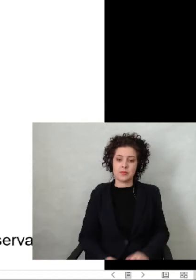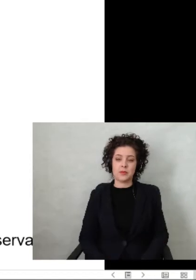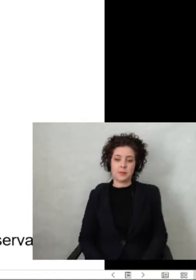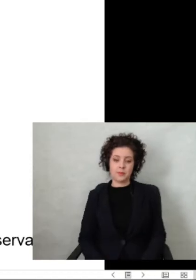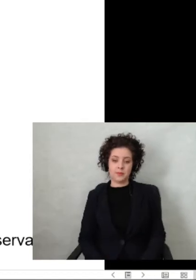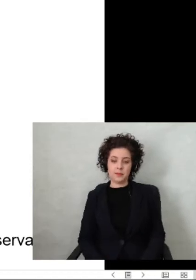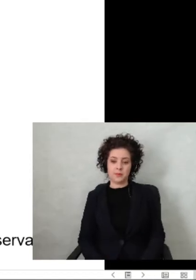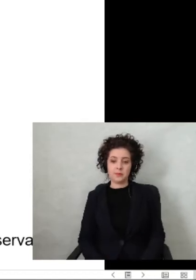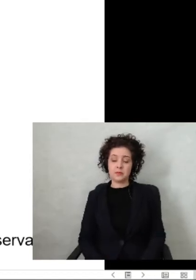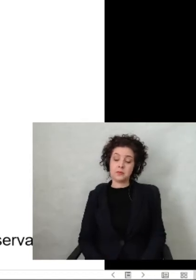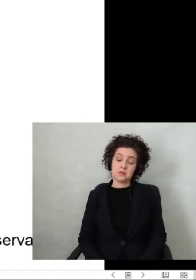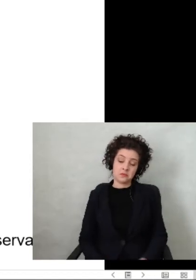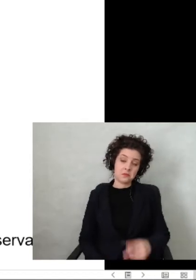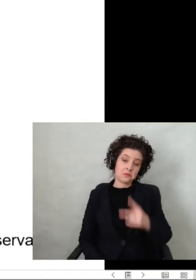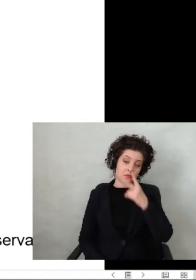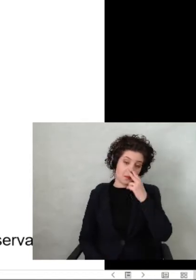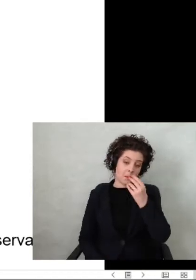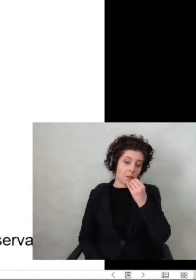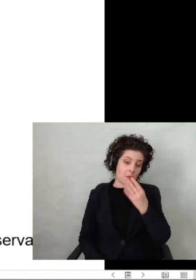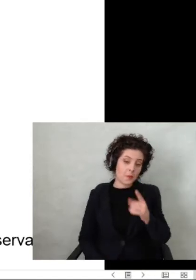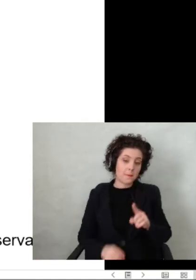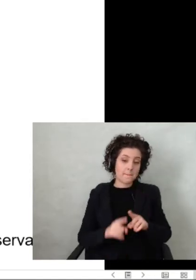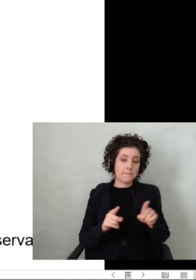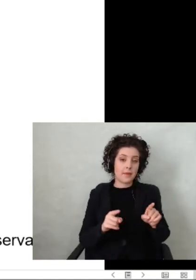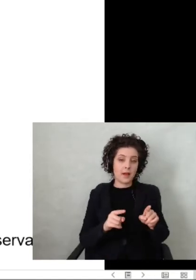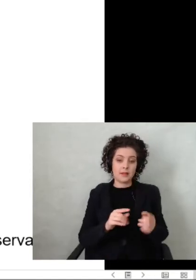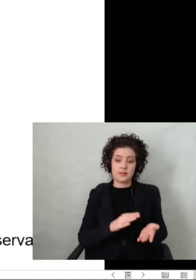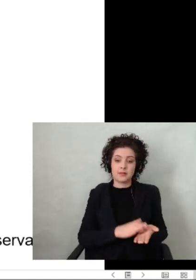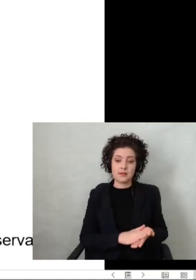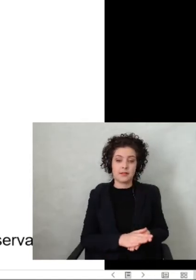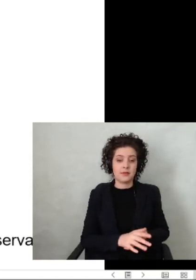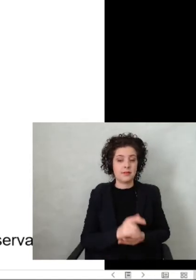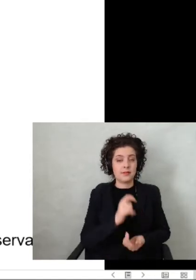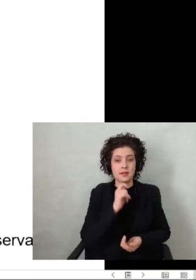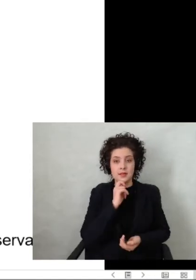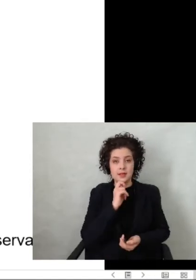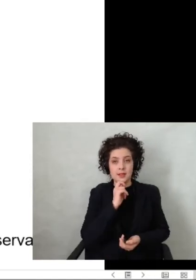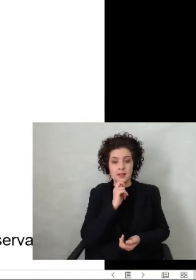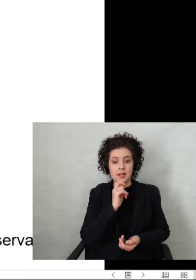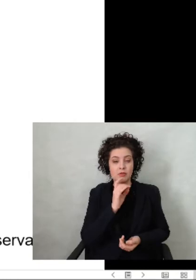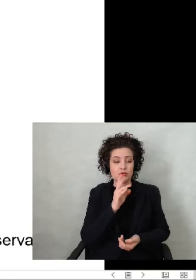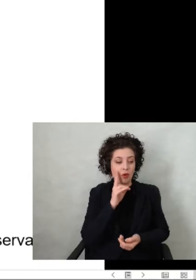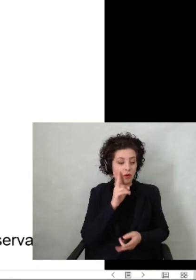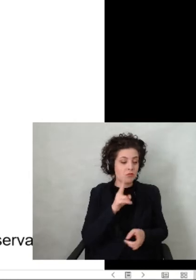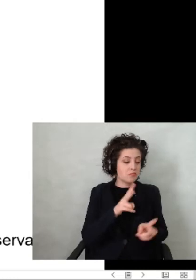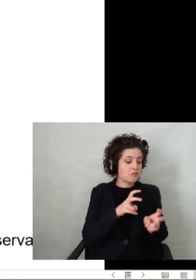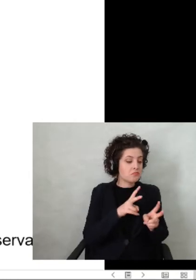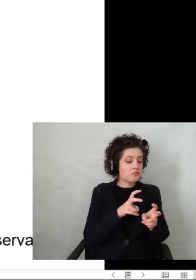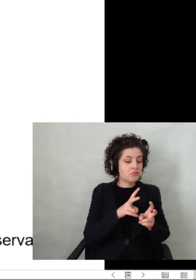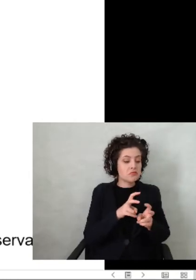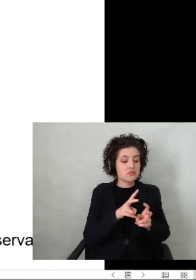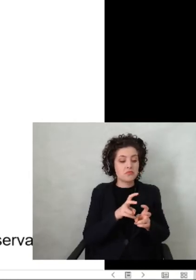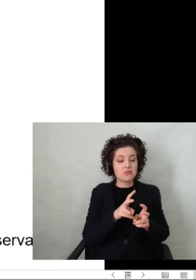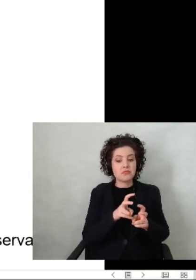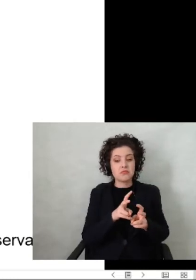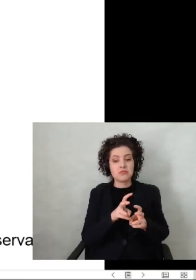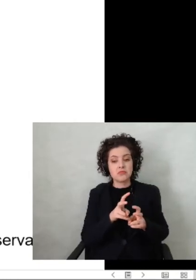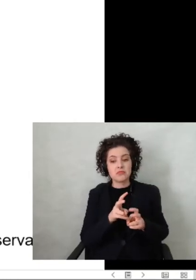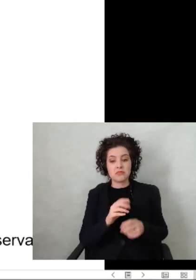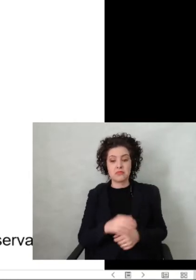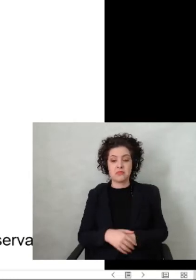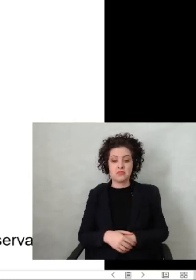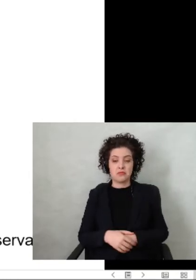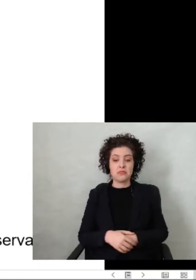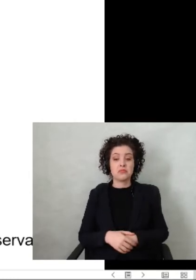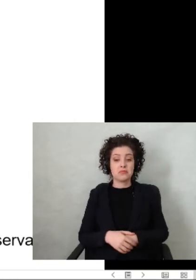bom, só que esse estudo não está publicado. E é um estudo observacional, com problemas no desenho, mas